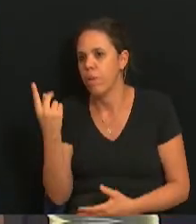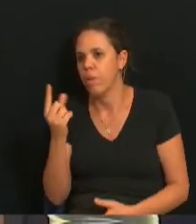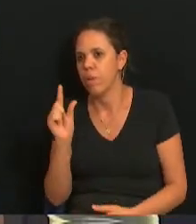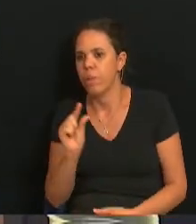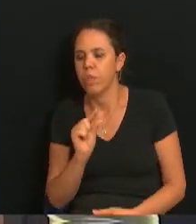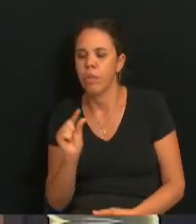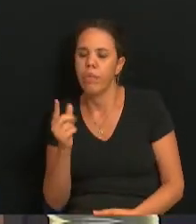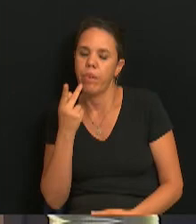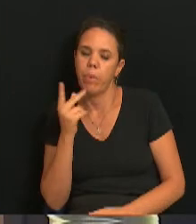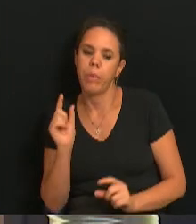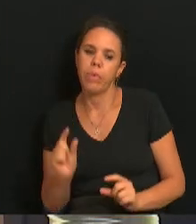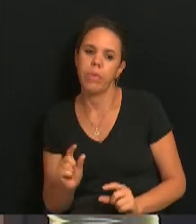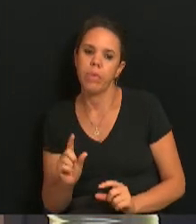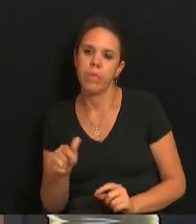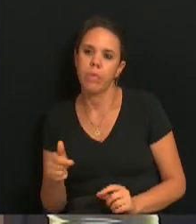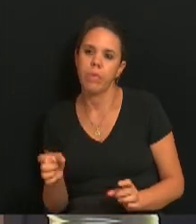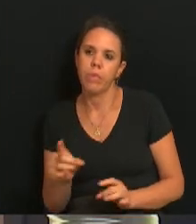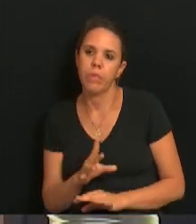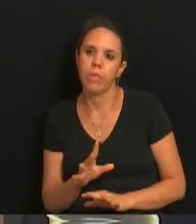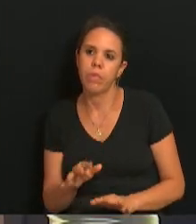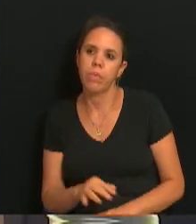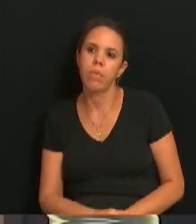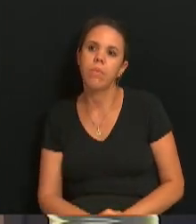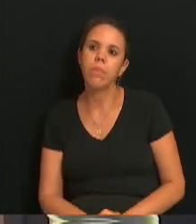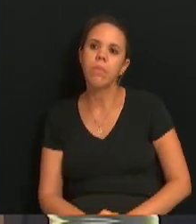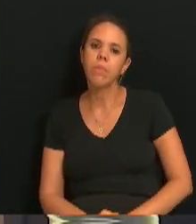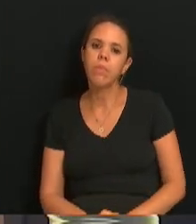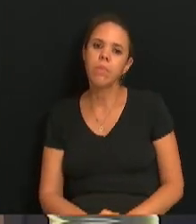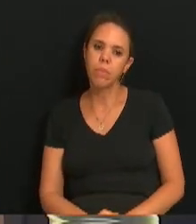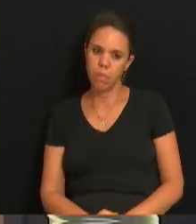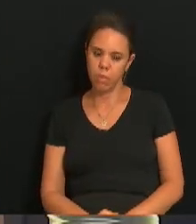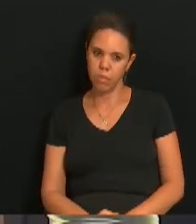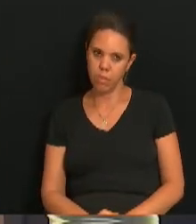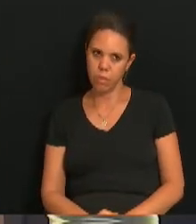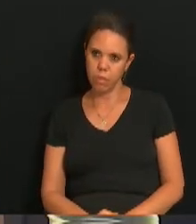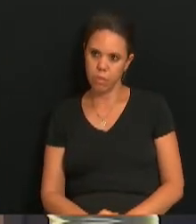Andréia Gonçalves, depois o Cláudio. Tá bom? Pode ser?